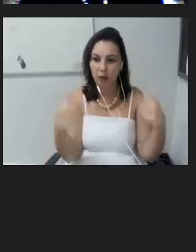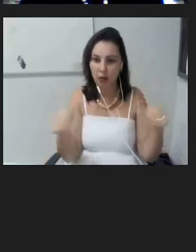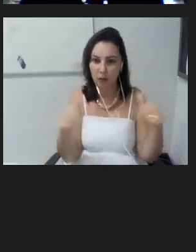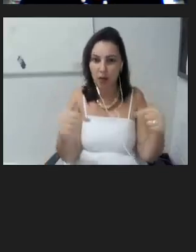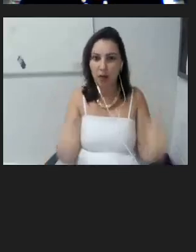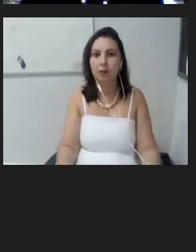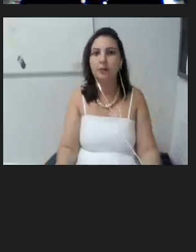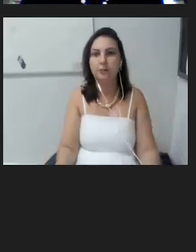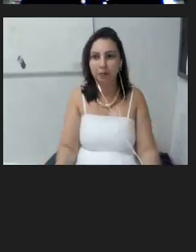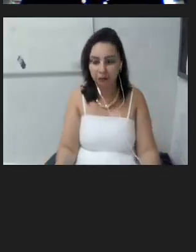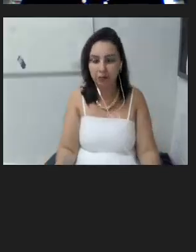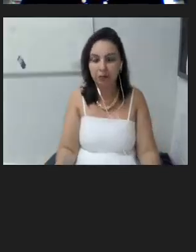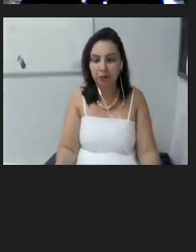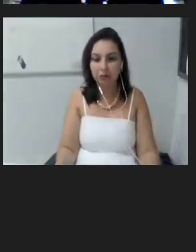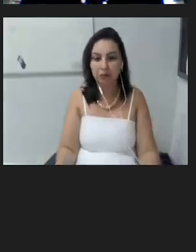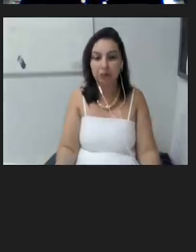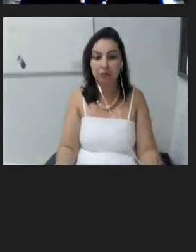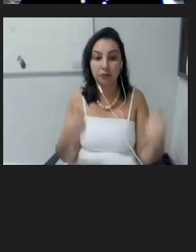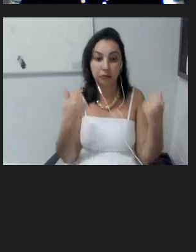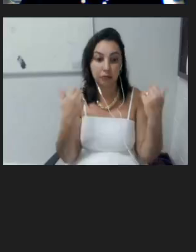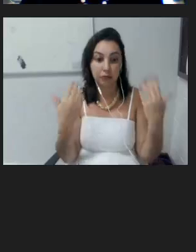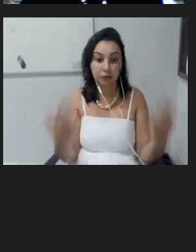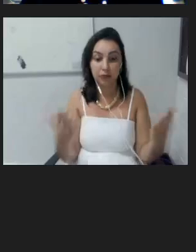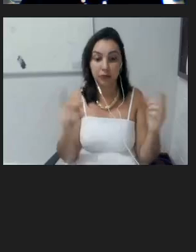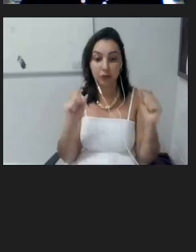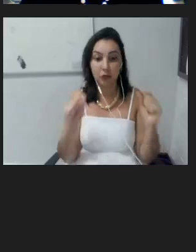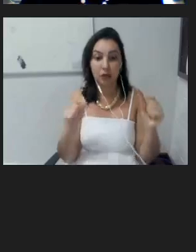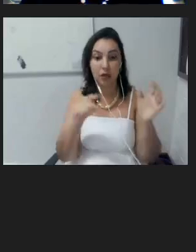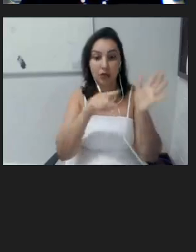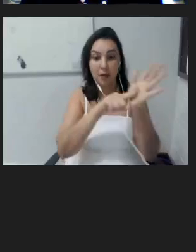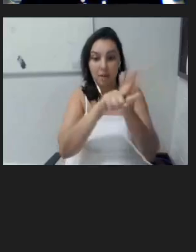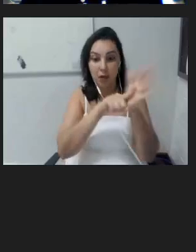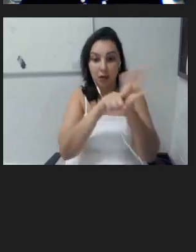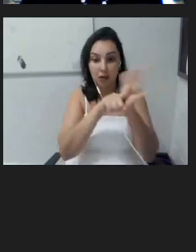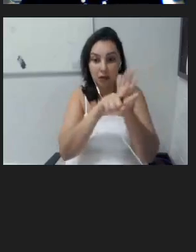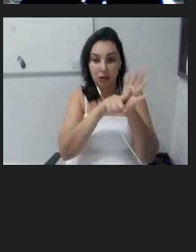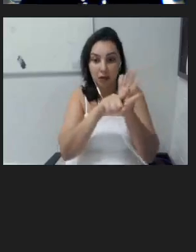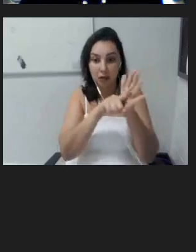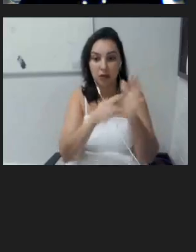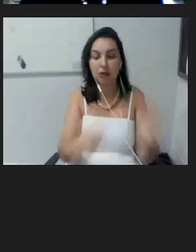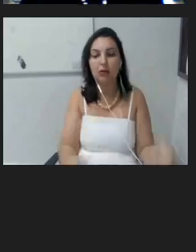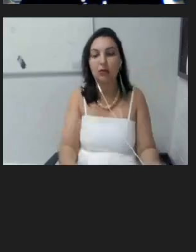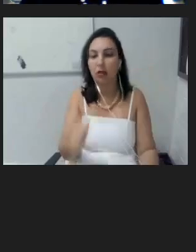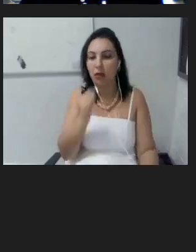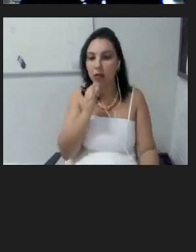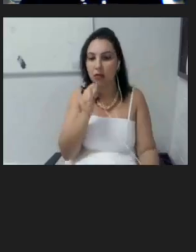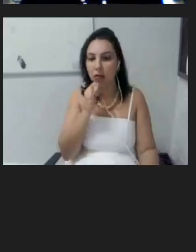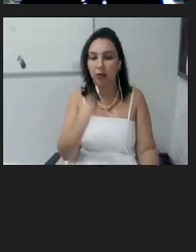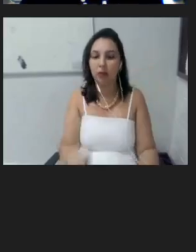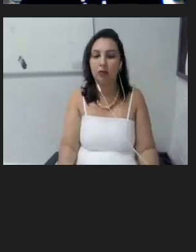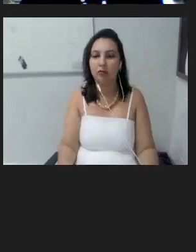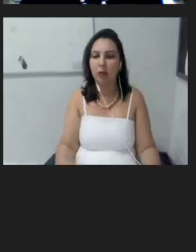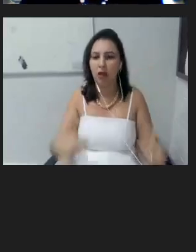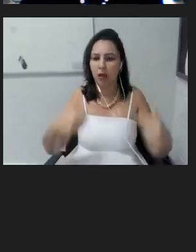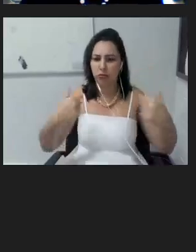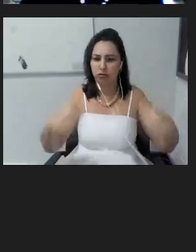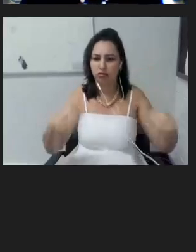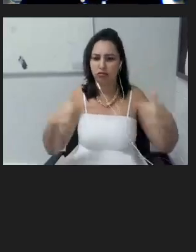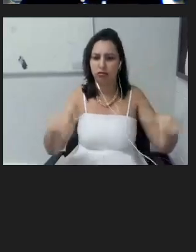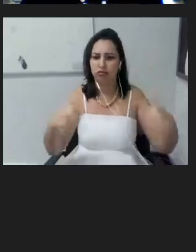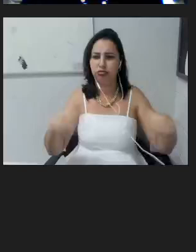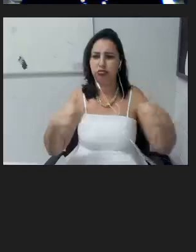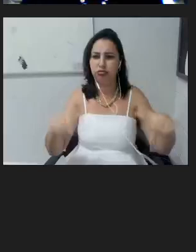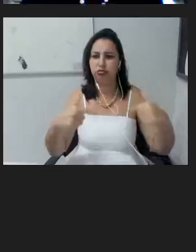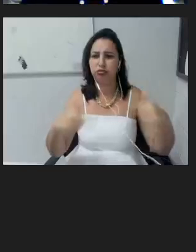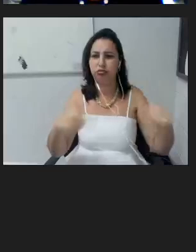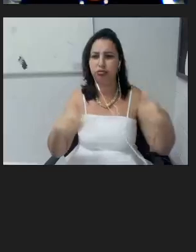aí ele dá nessa pesquisa, dá alguns exemplos. Ó. Demandas do trabalho que não